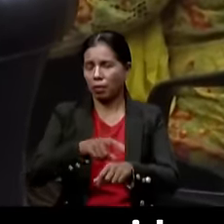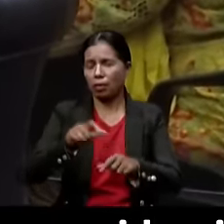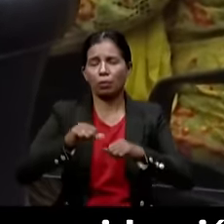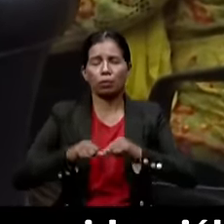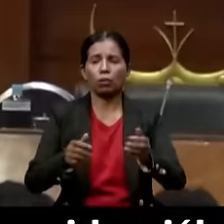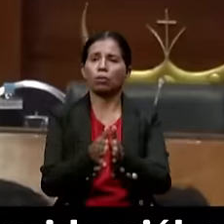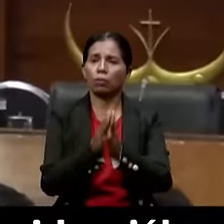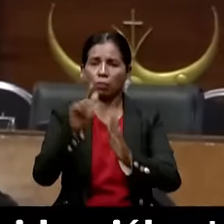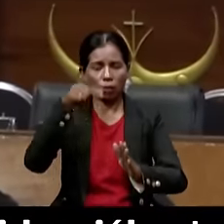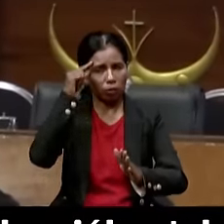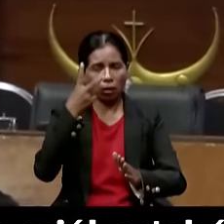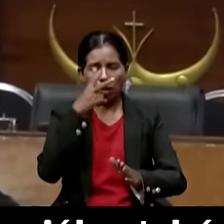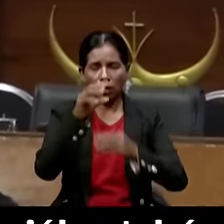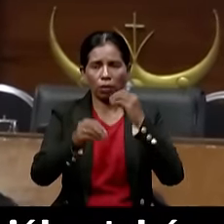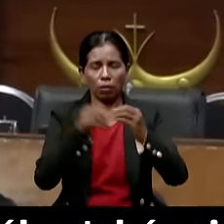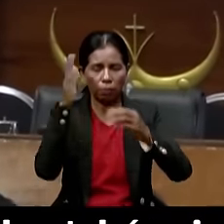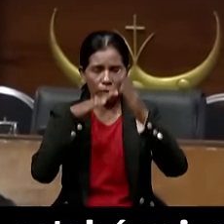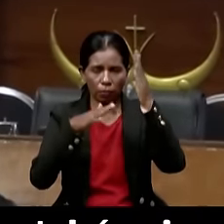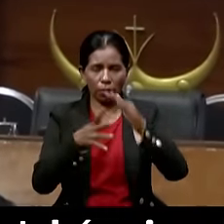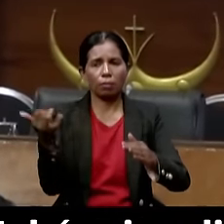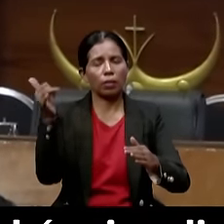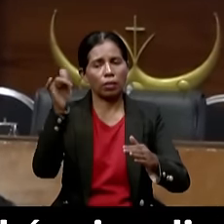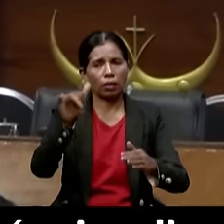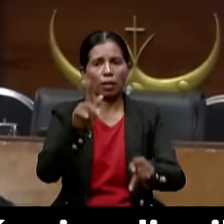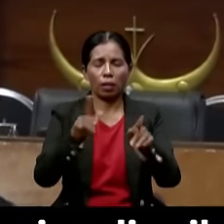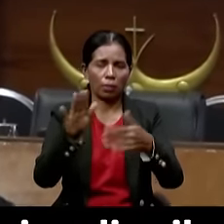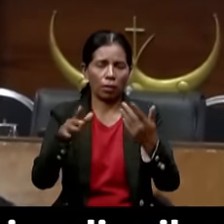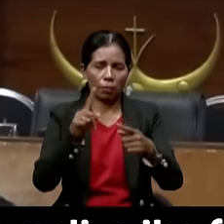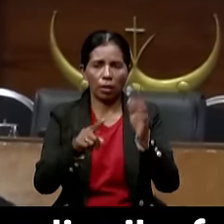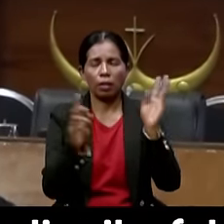a exigir ao governo a resolver lá os problemas Sira ne, no ne povo la